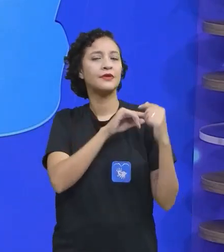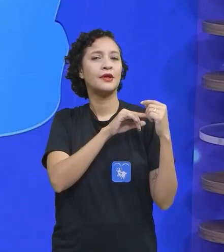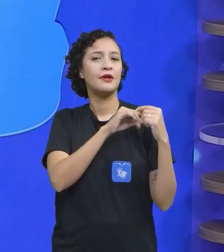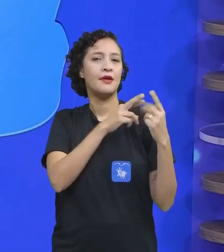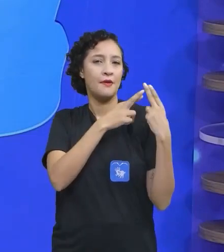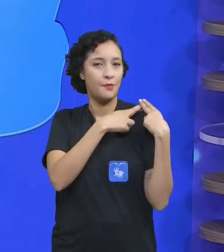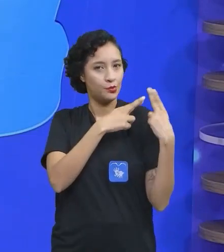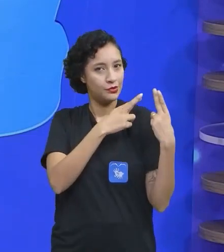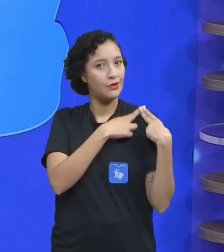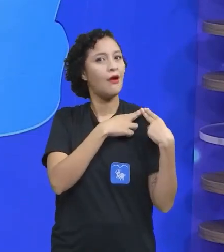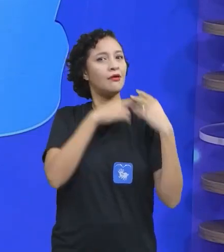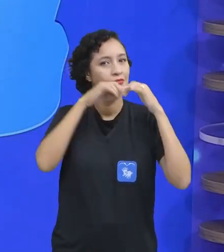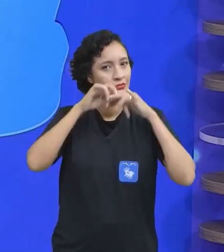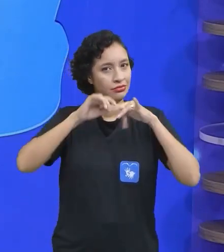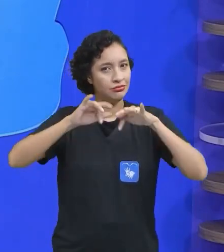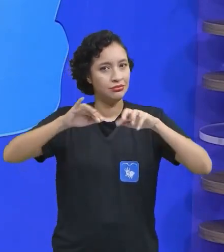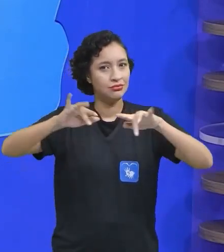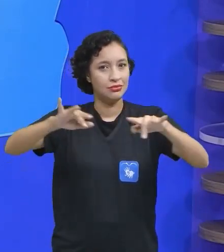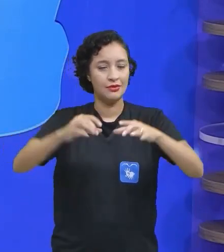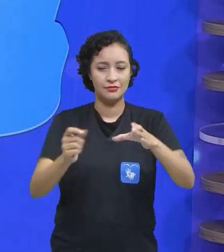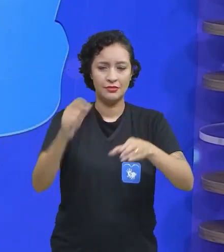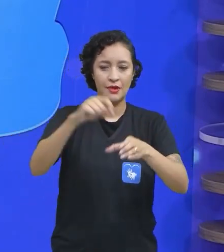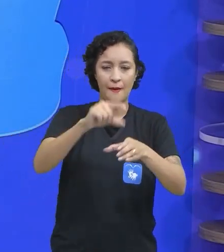sementes para que mais árvores